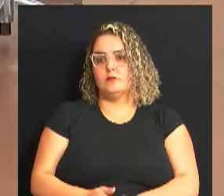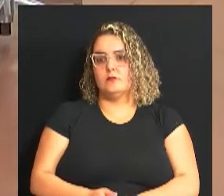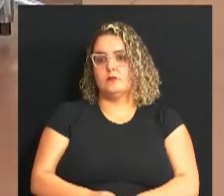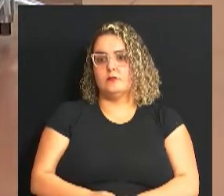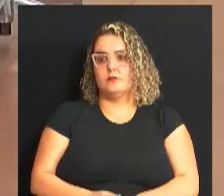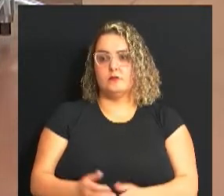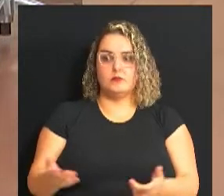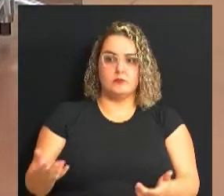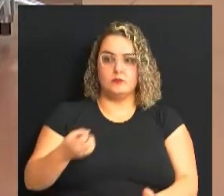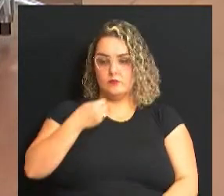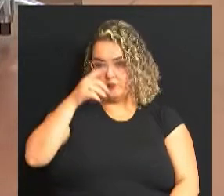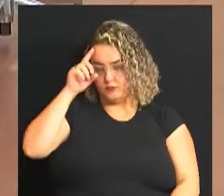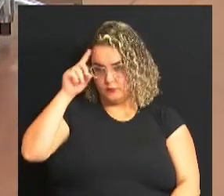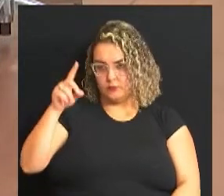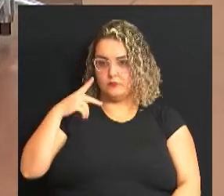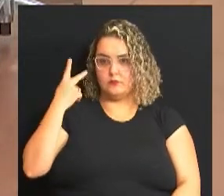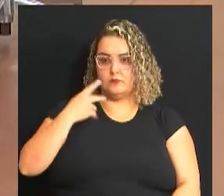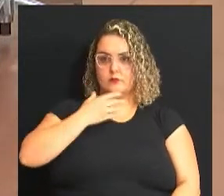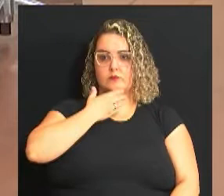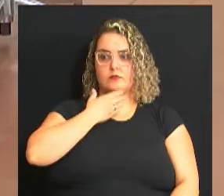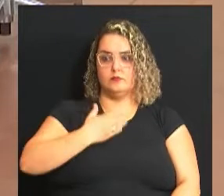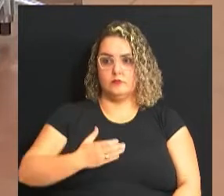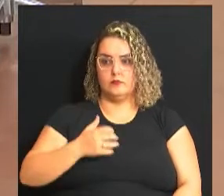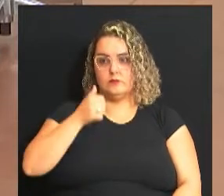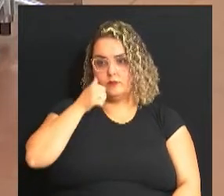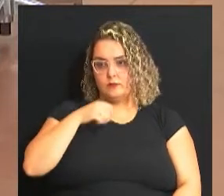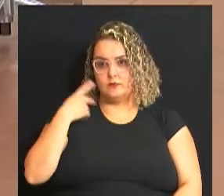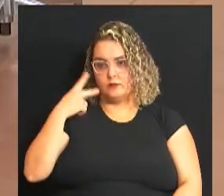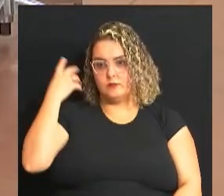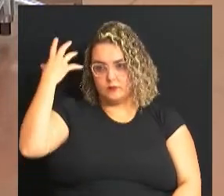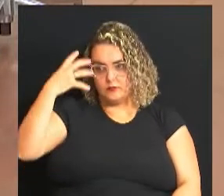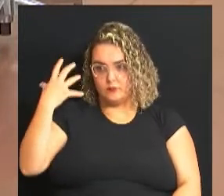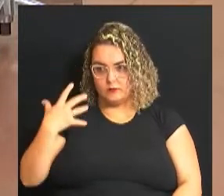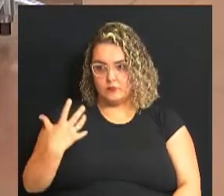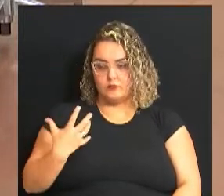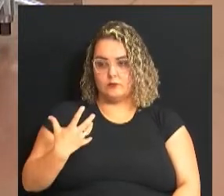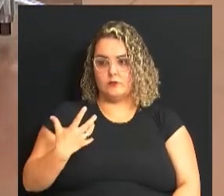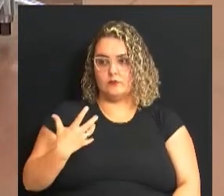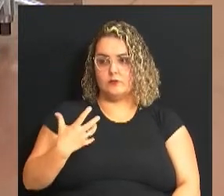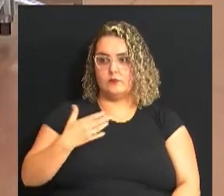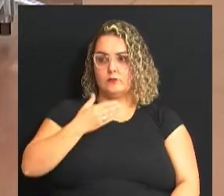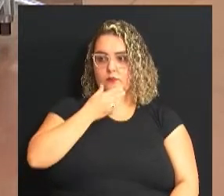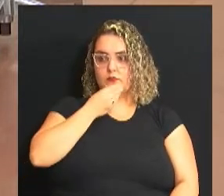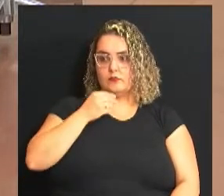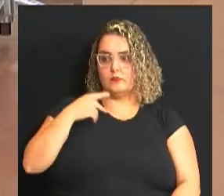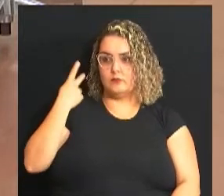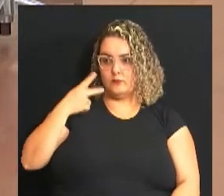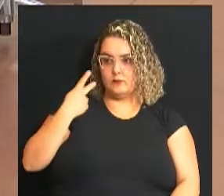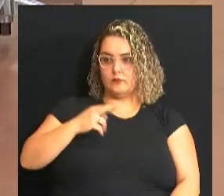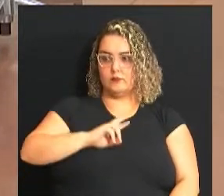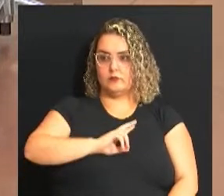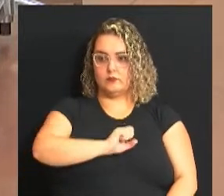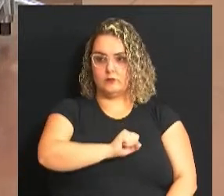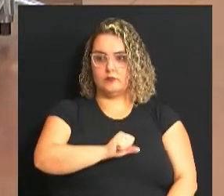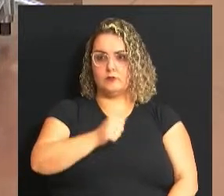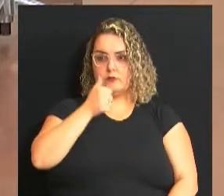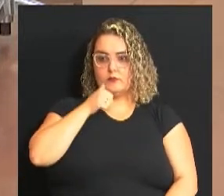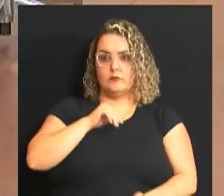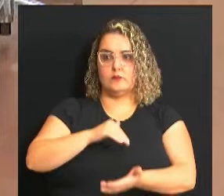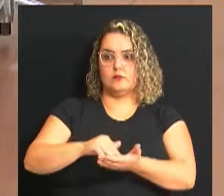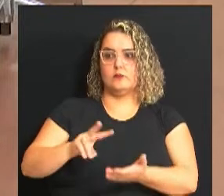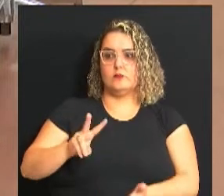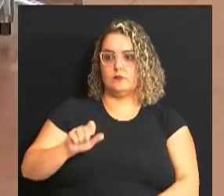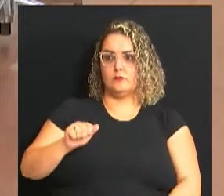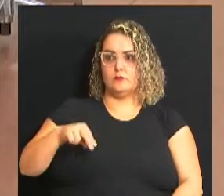Bom dia, vereador Carmo, vereadora Guida, vereador Luiz Rossini, secretária